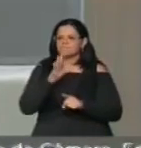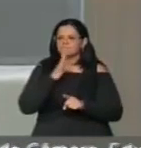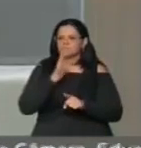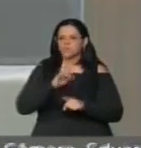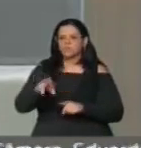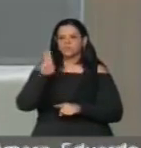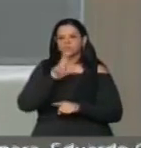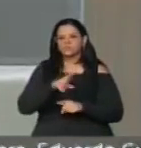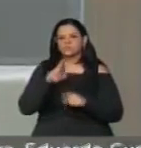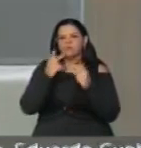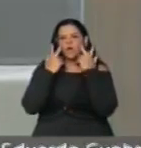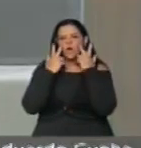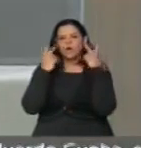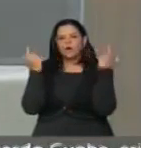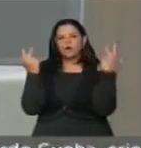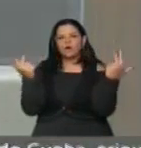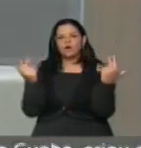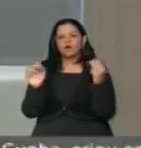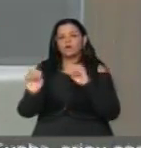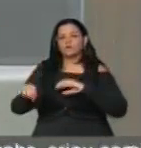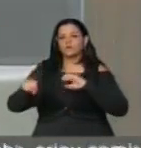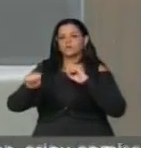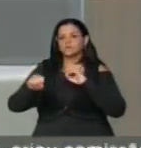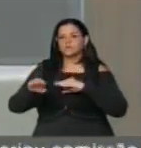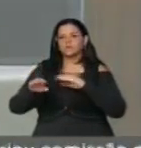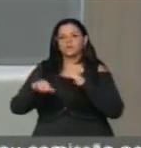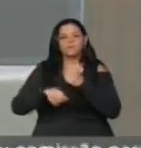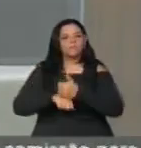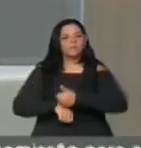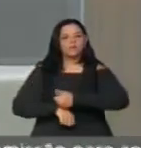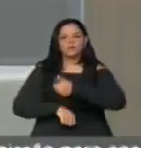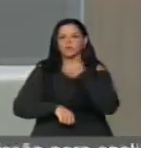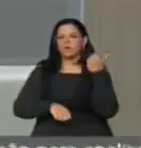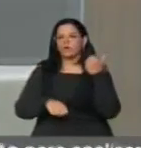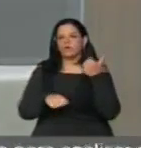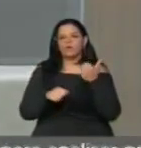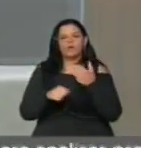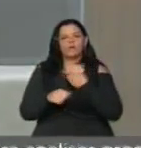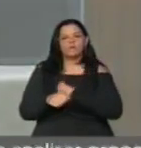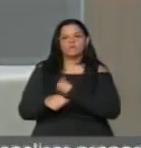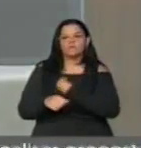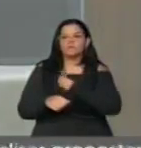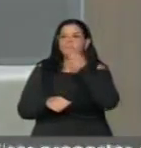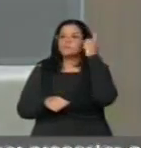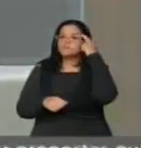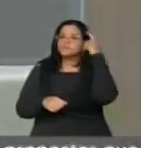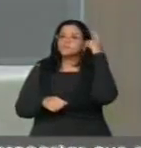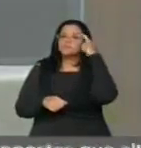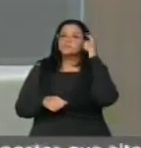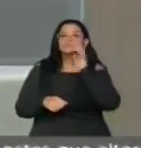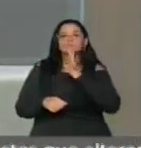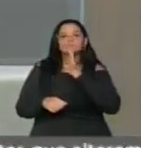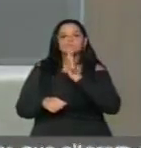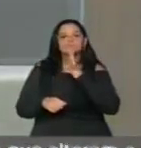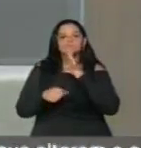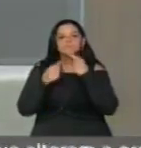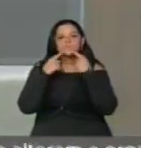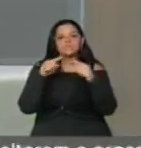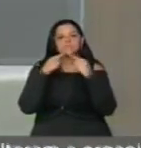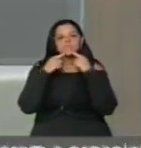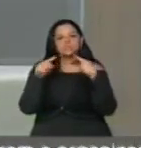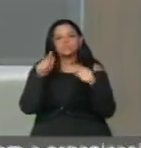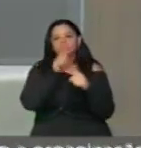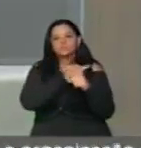usufruí-los. A educação é um divisor de águas entre a formação do pensamento crítico e o